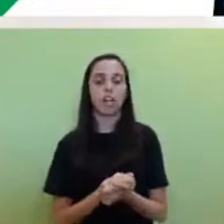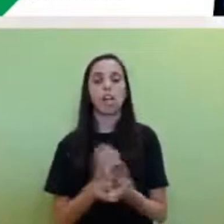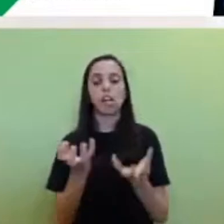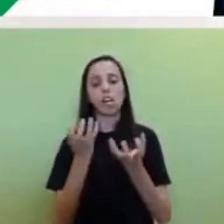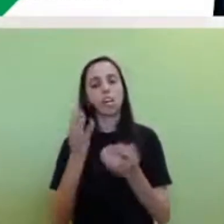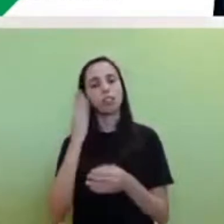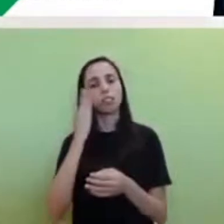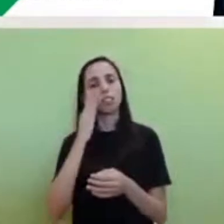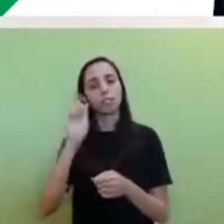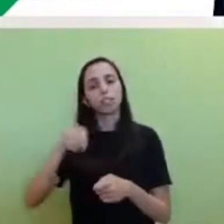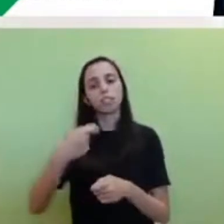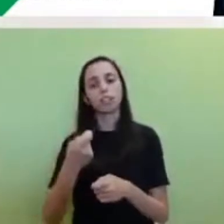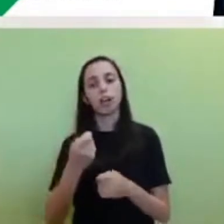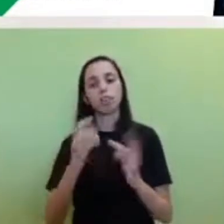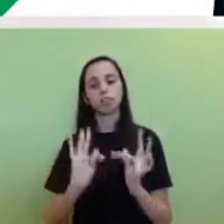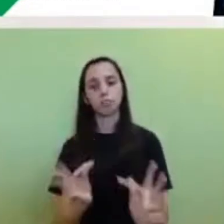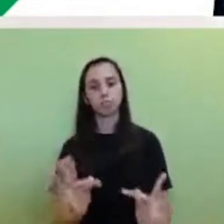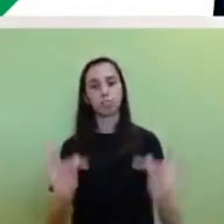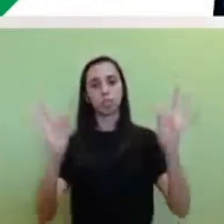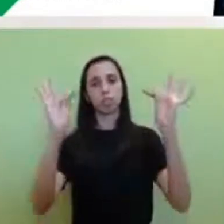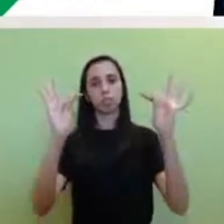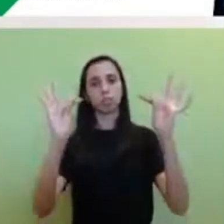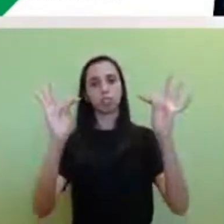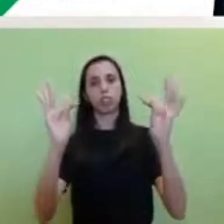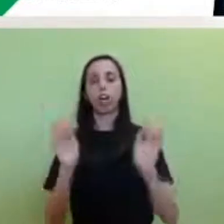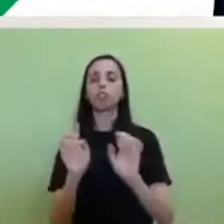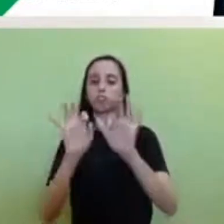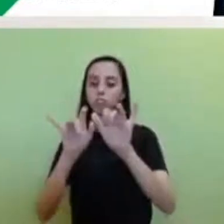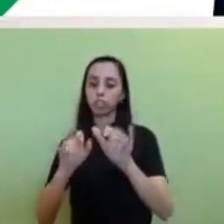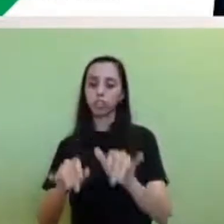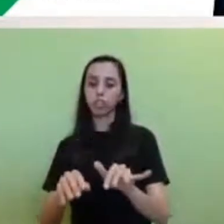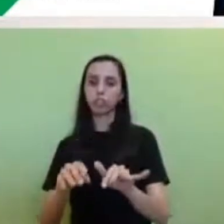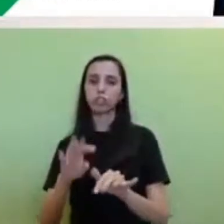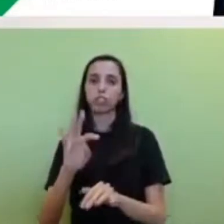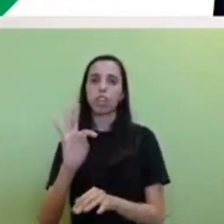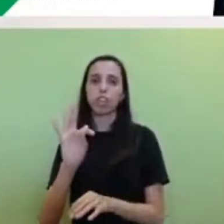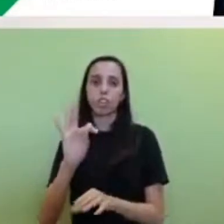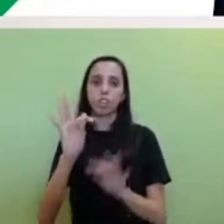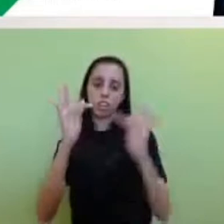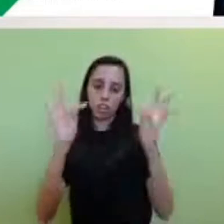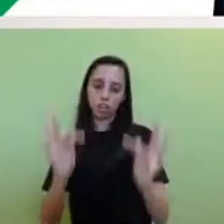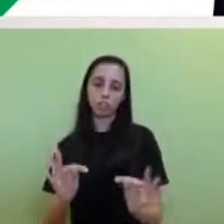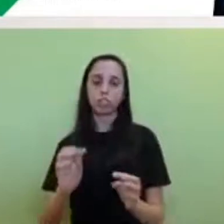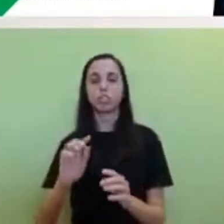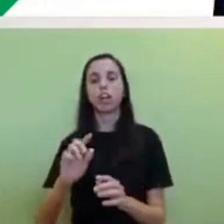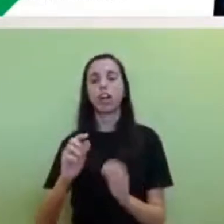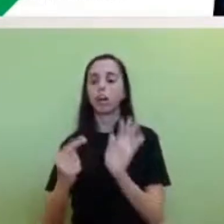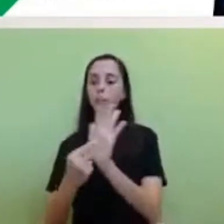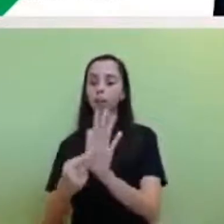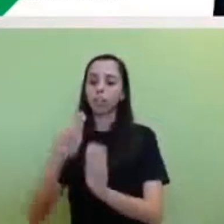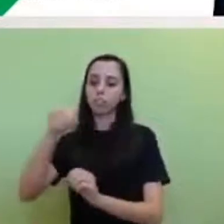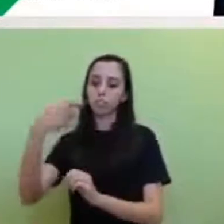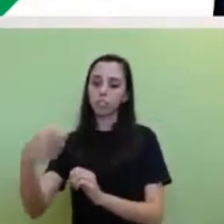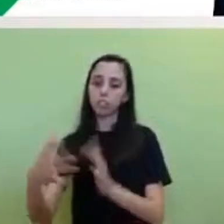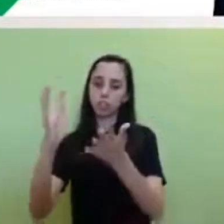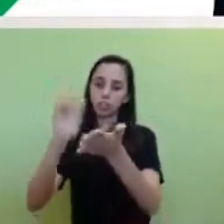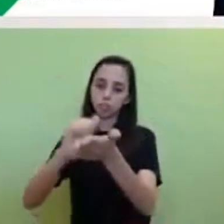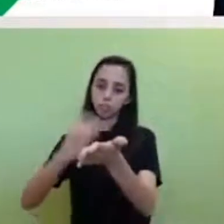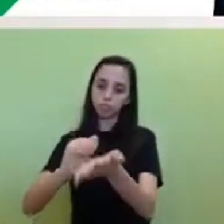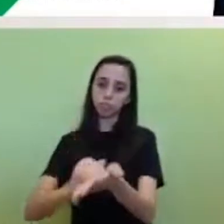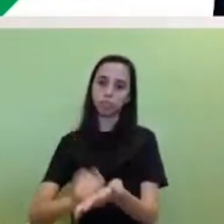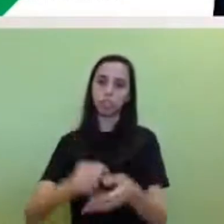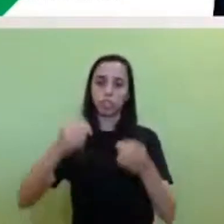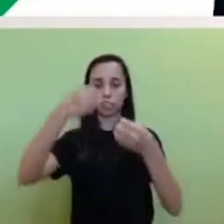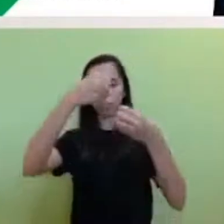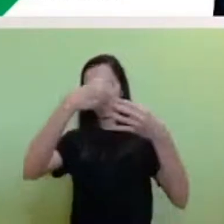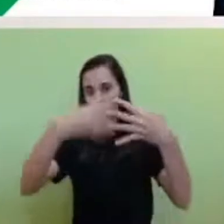sinal para a tecnologia. Vou lá, digito tecnologia, ele vai me dar os sinais escritos, né? Quais foram os registros que apareceram lá,